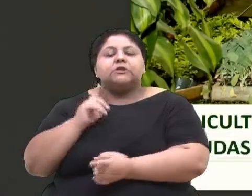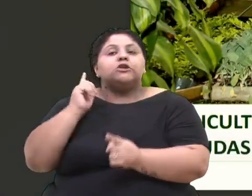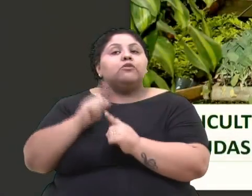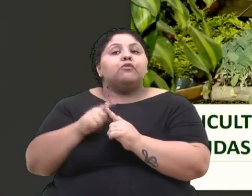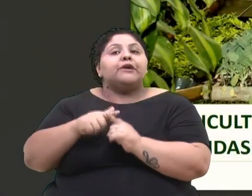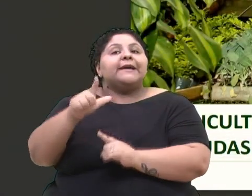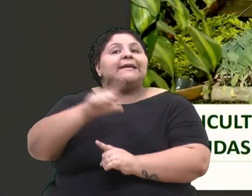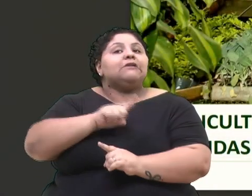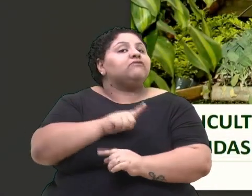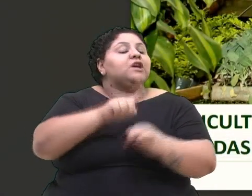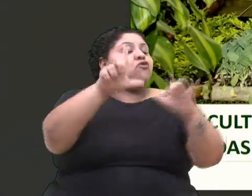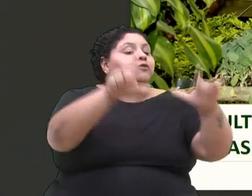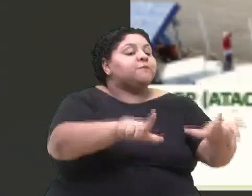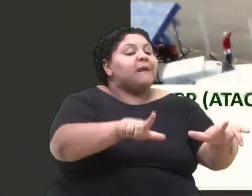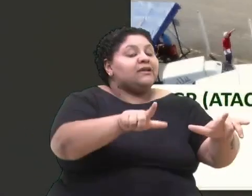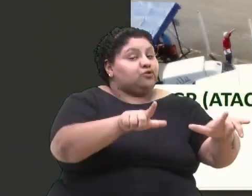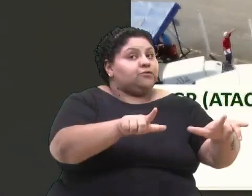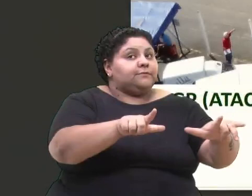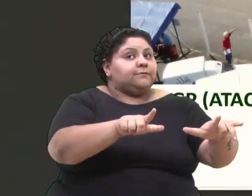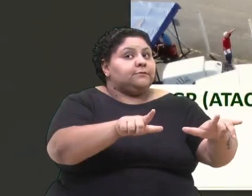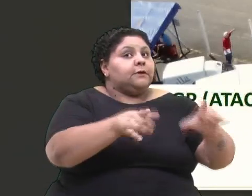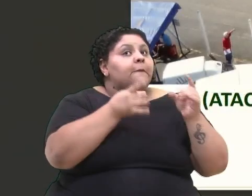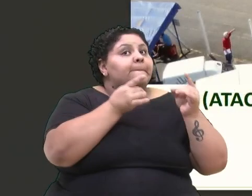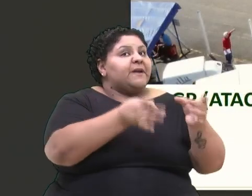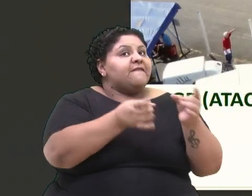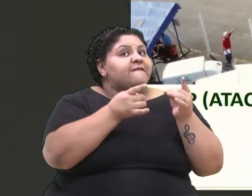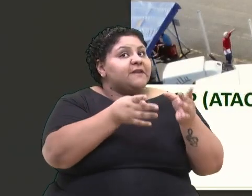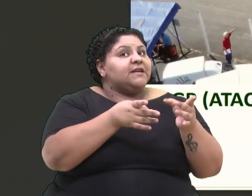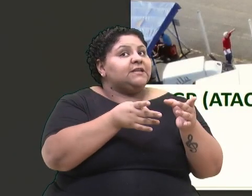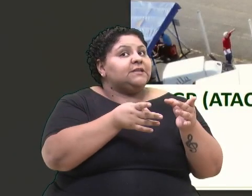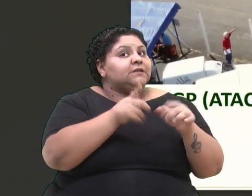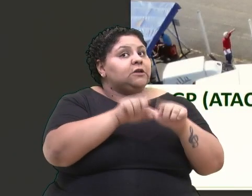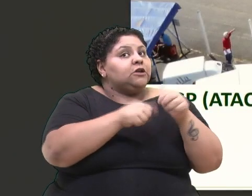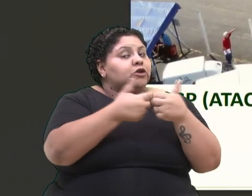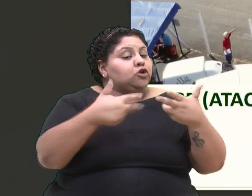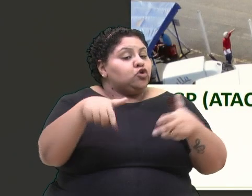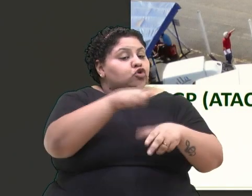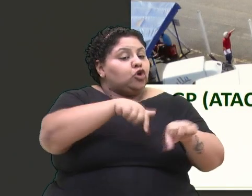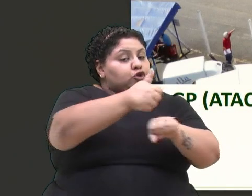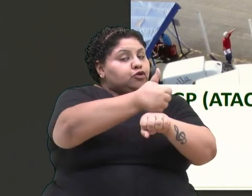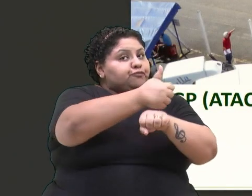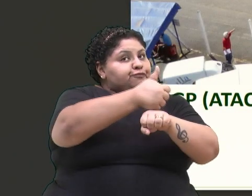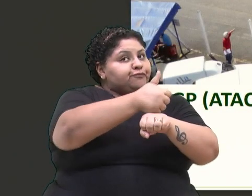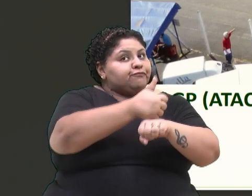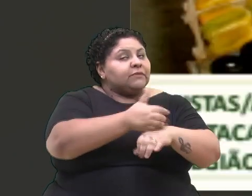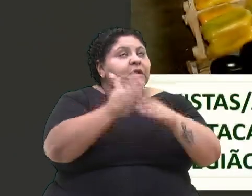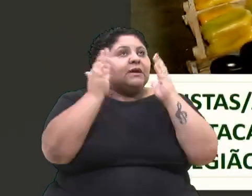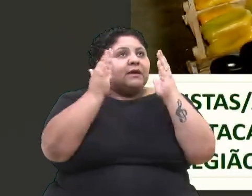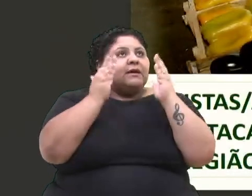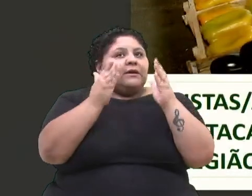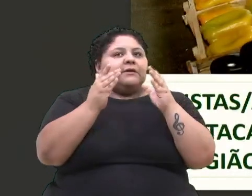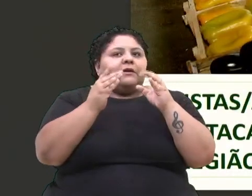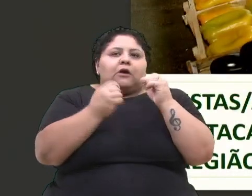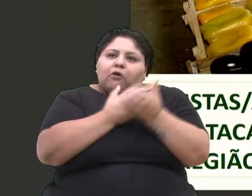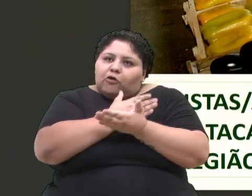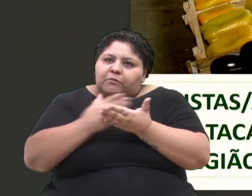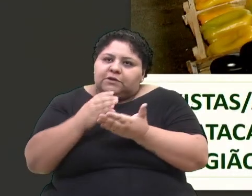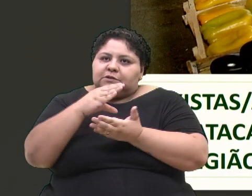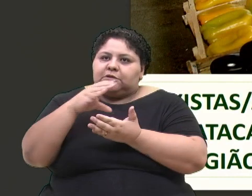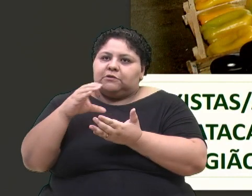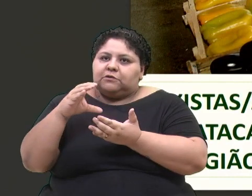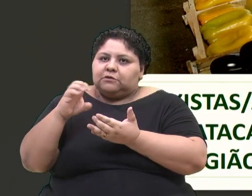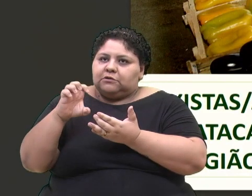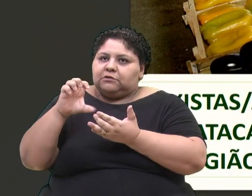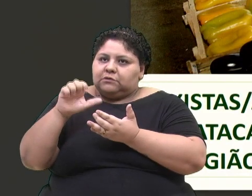ter um espaço para vender os seus produtos, os nossos produtores. E graças a isso nasceu o Ceasa, onde